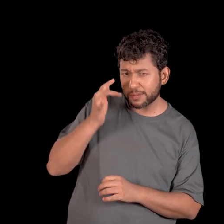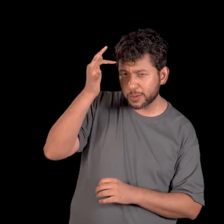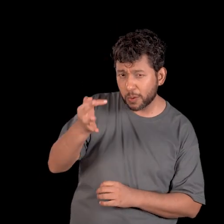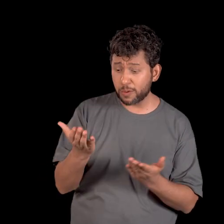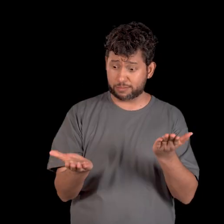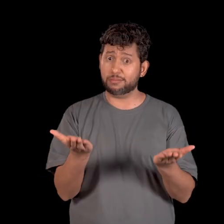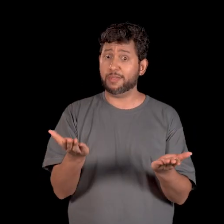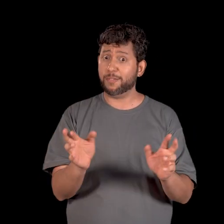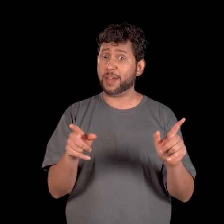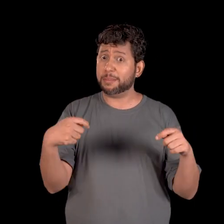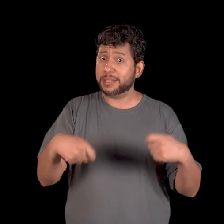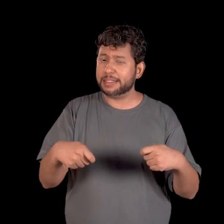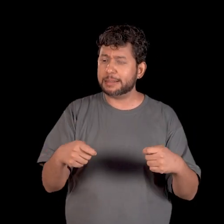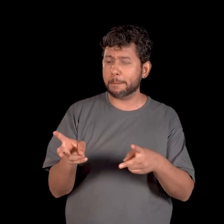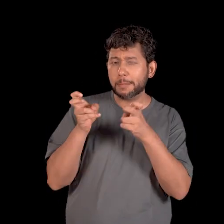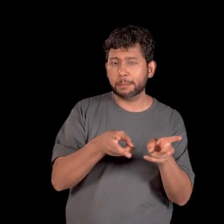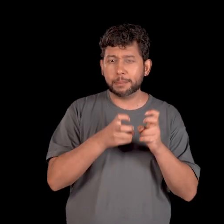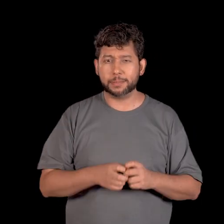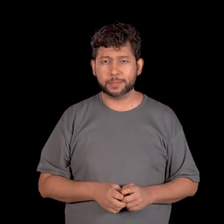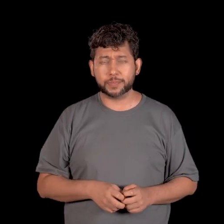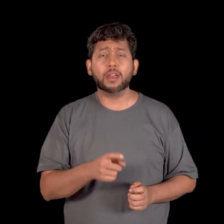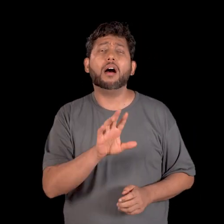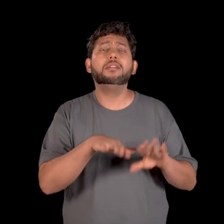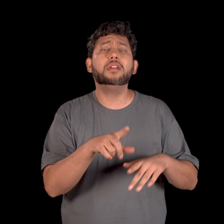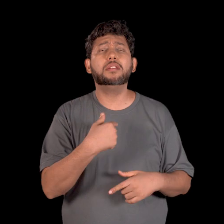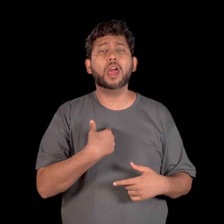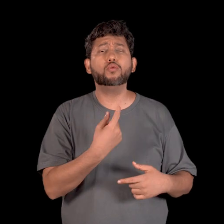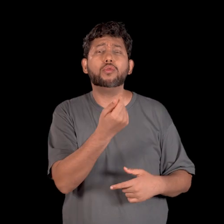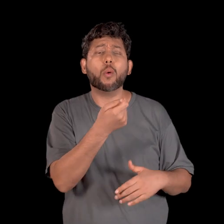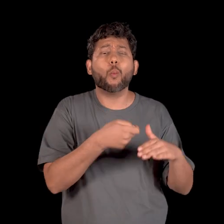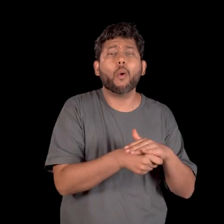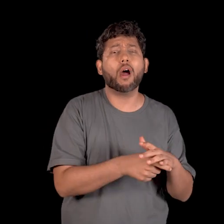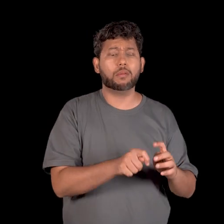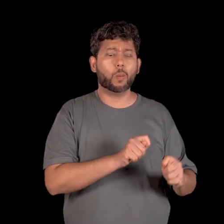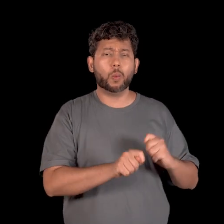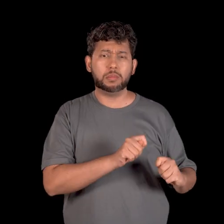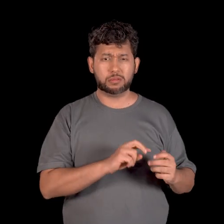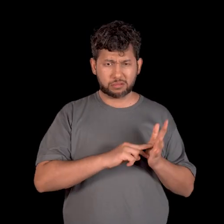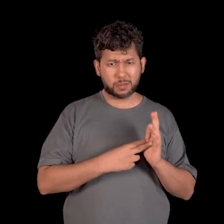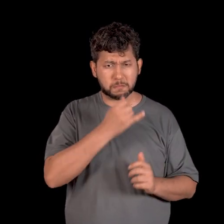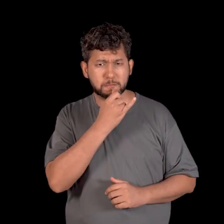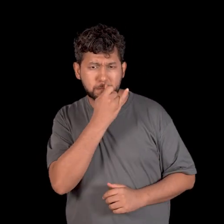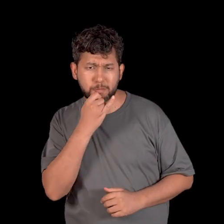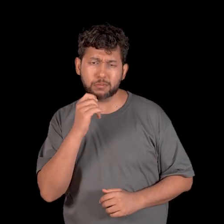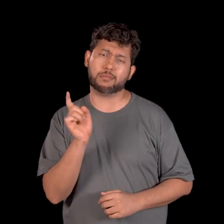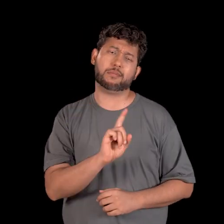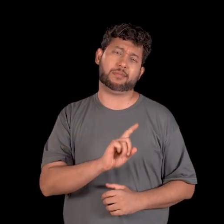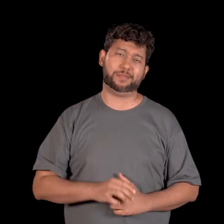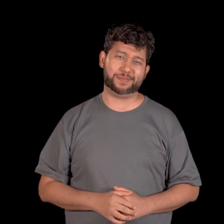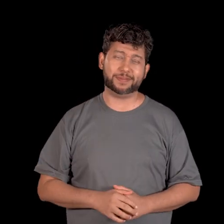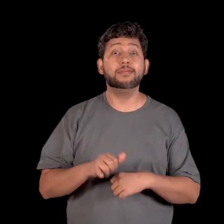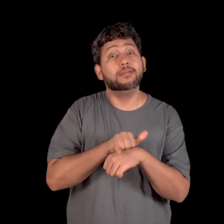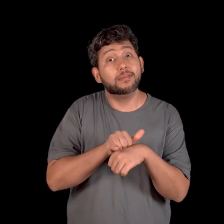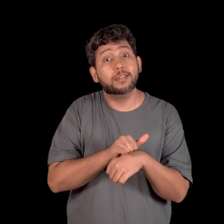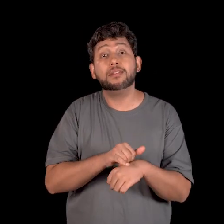vida. Nessa dinâmica, poupar é muito importante e muitas vezes não significa fazer enormes sacrifícios.